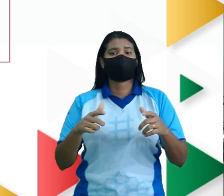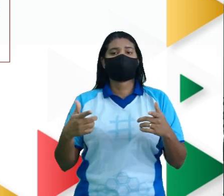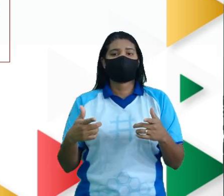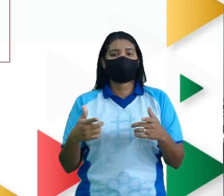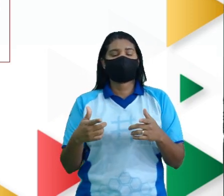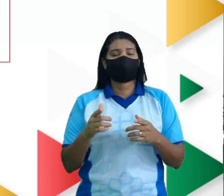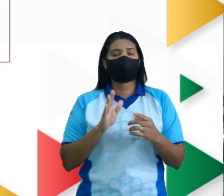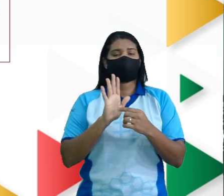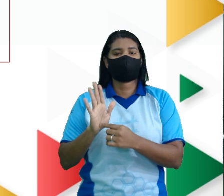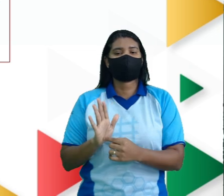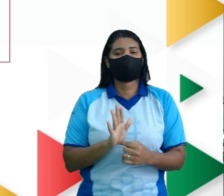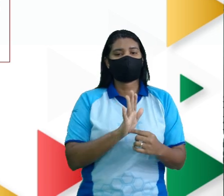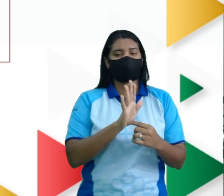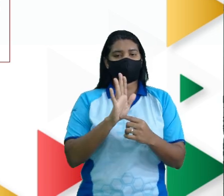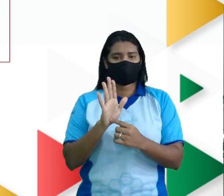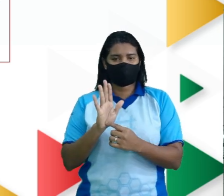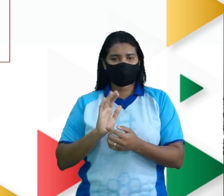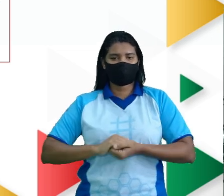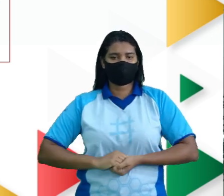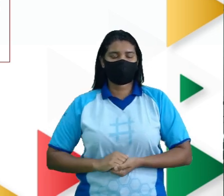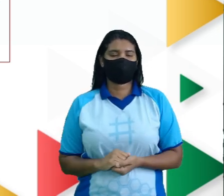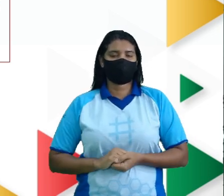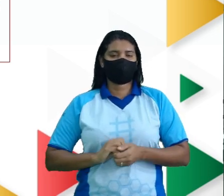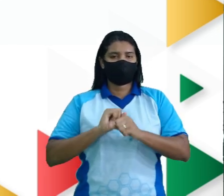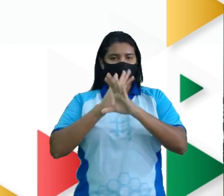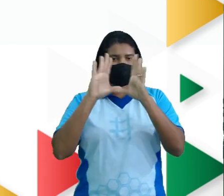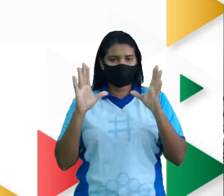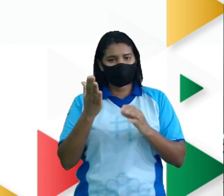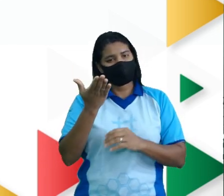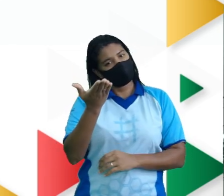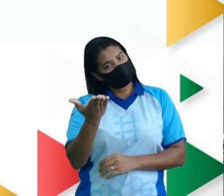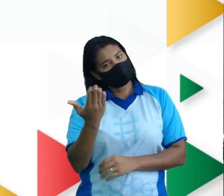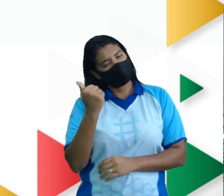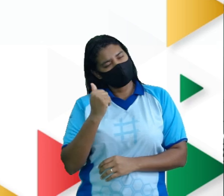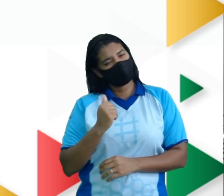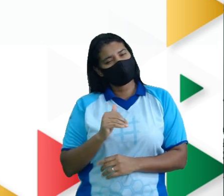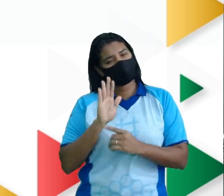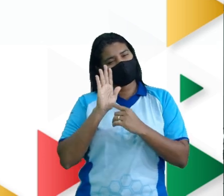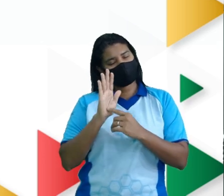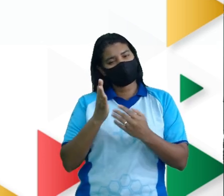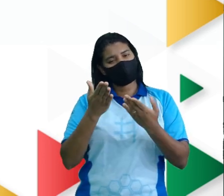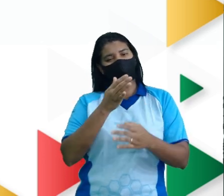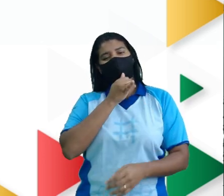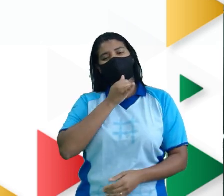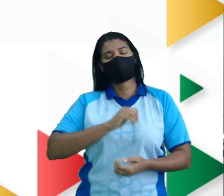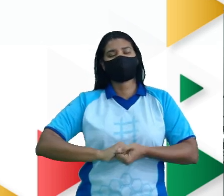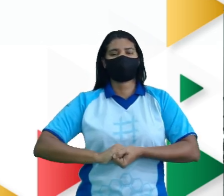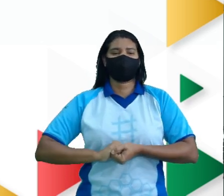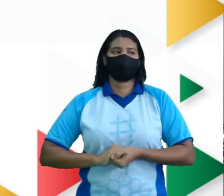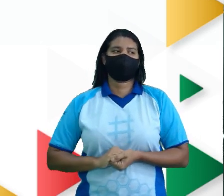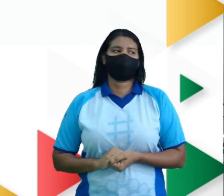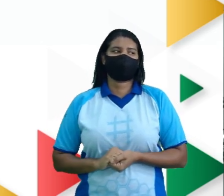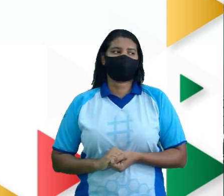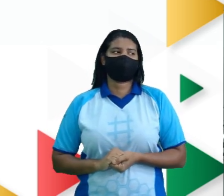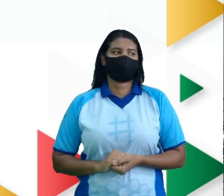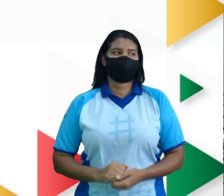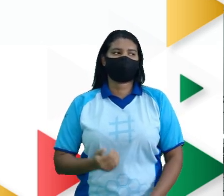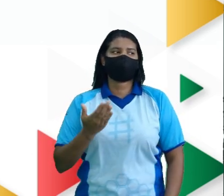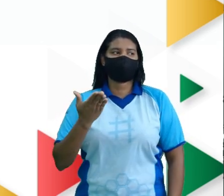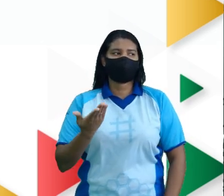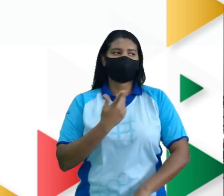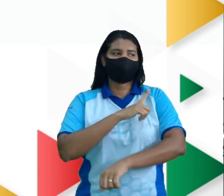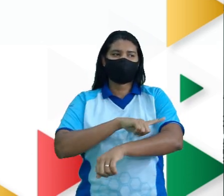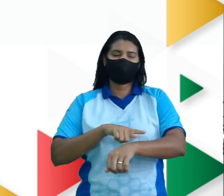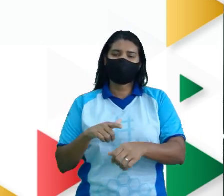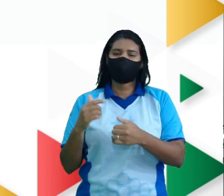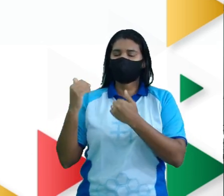vai dando o caminho, ok? Tá claro para você? Então, vem comigo que eu vou te mostrar um exemplo. Você que já está bem acostumado,